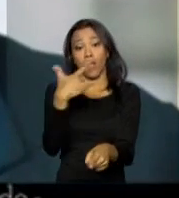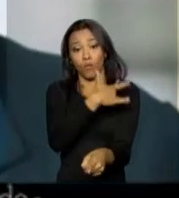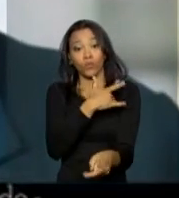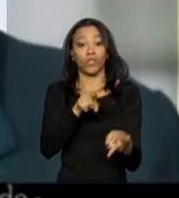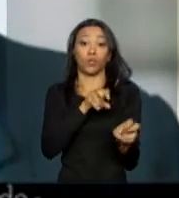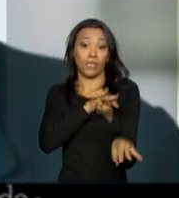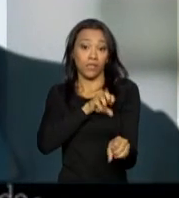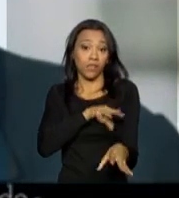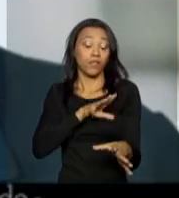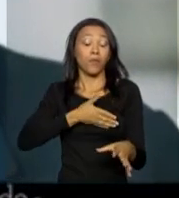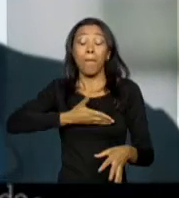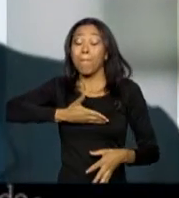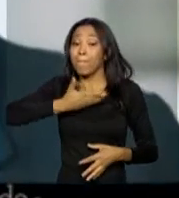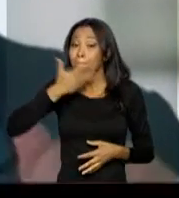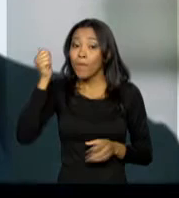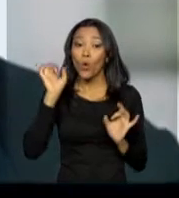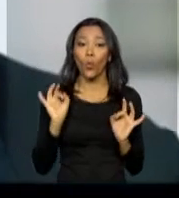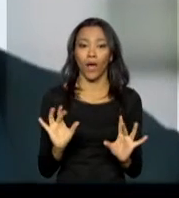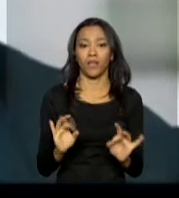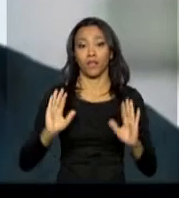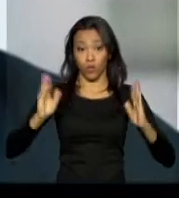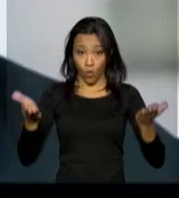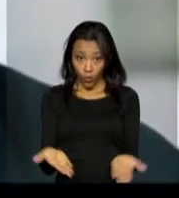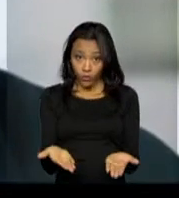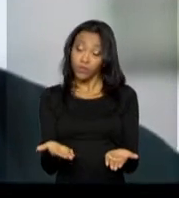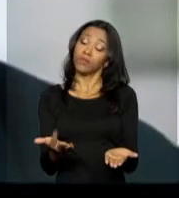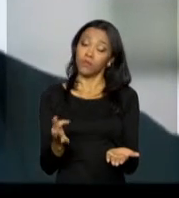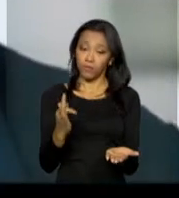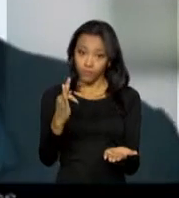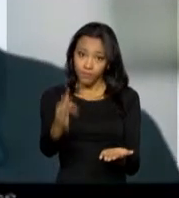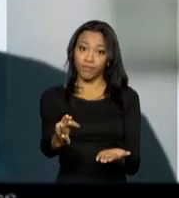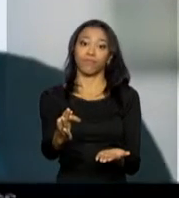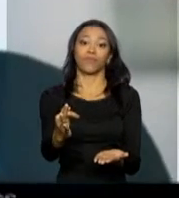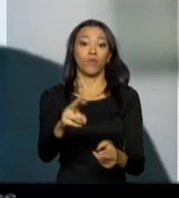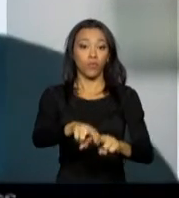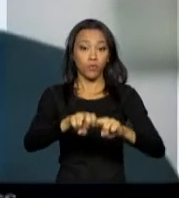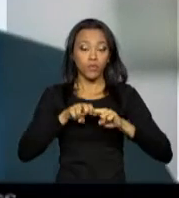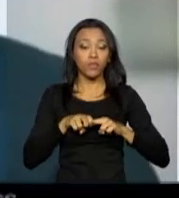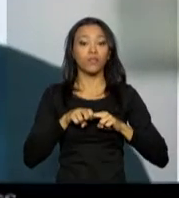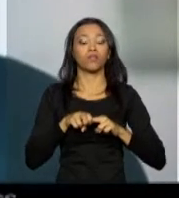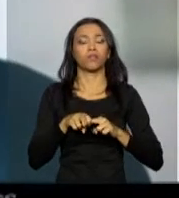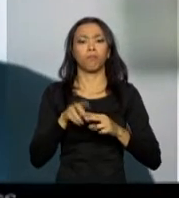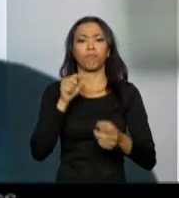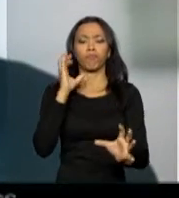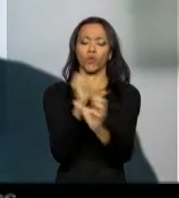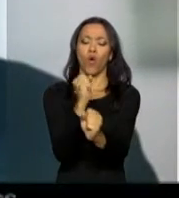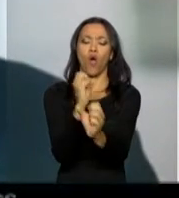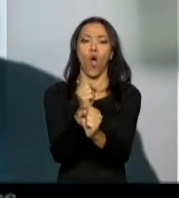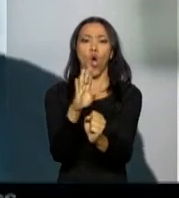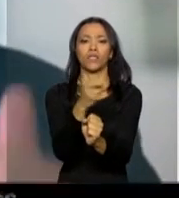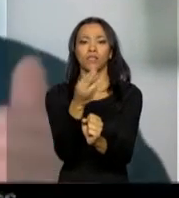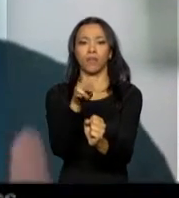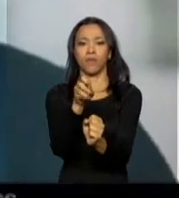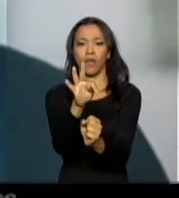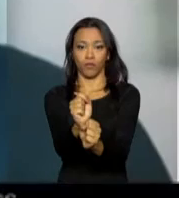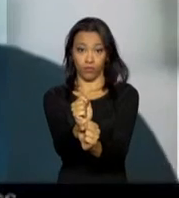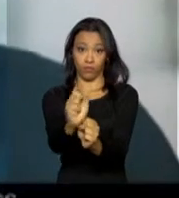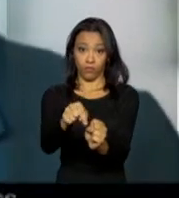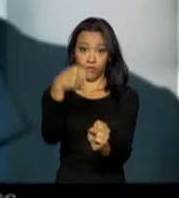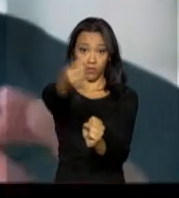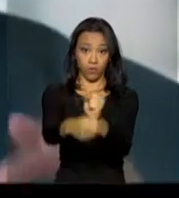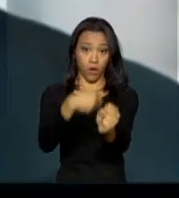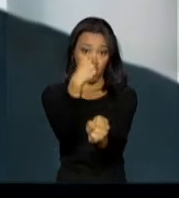uma educação de mais qualidade hoje e no futuro. Por isso, no orçamento do próximo ano, os